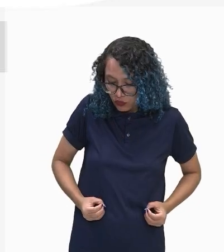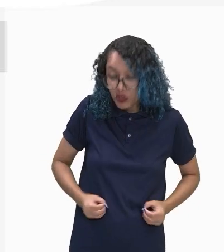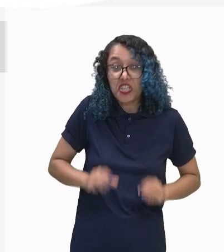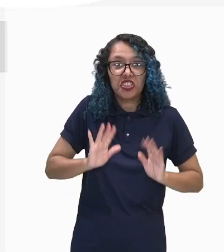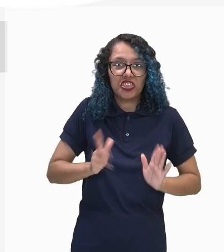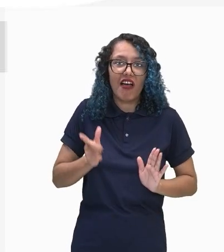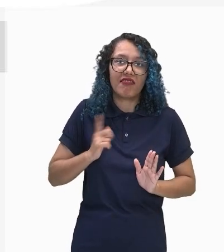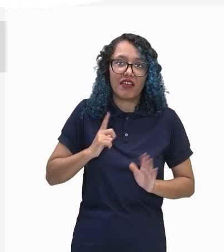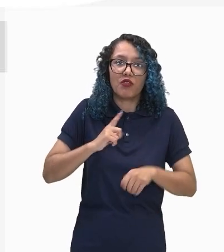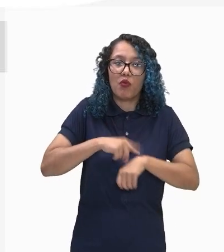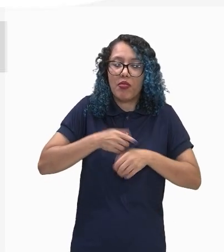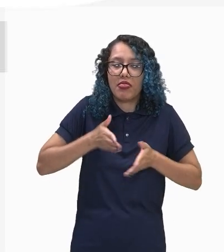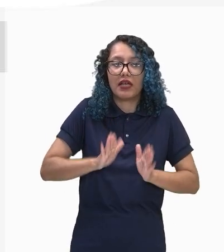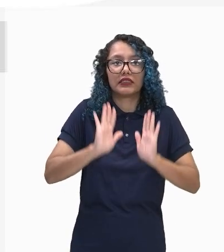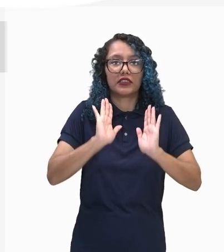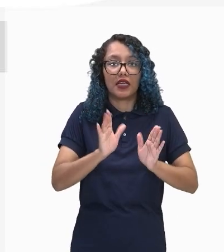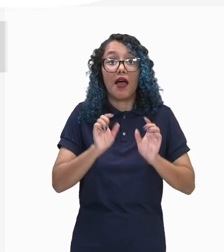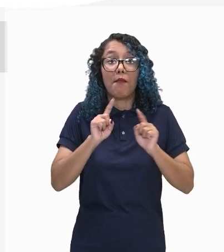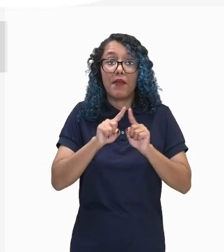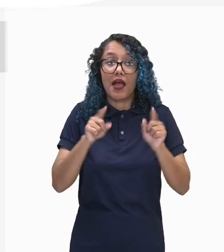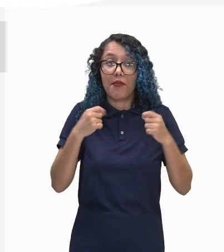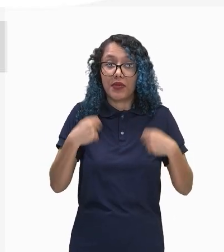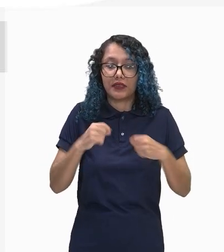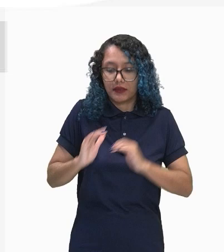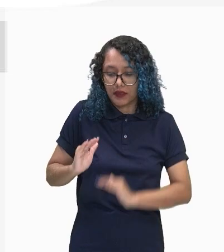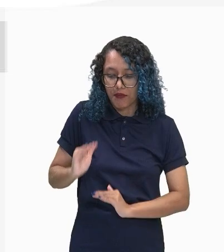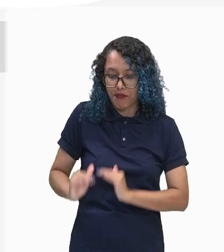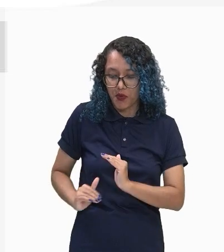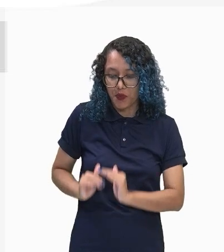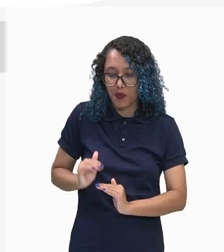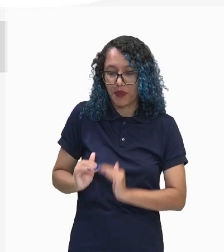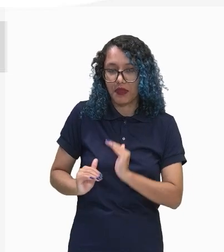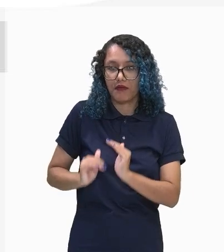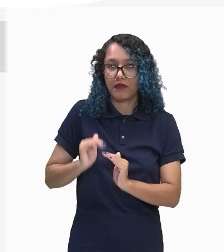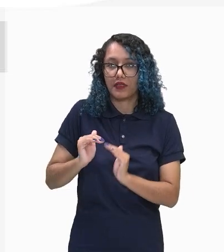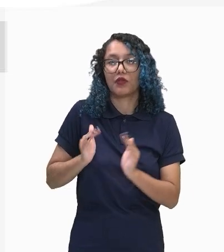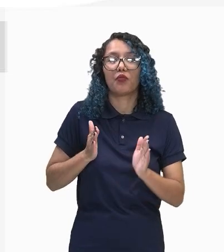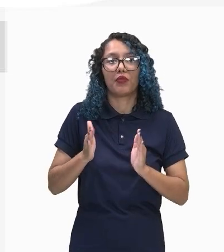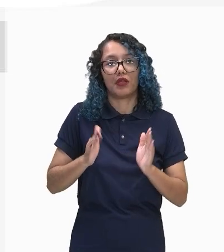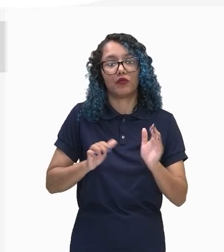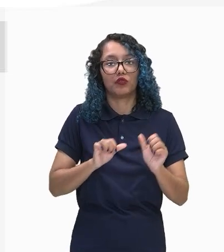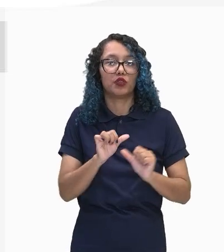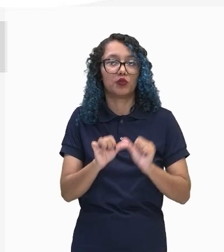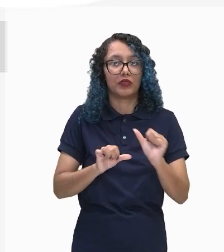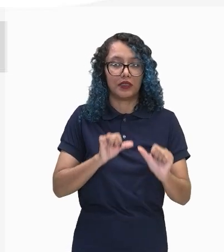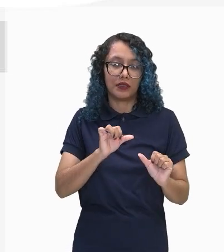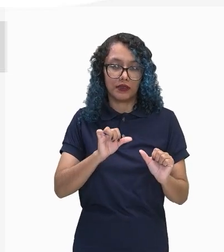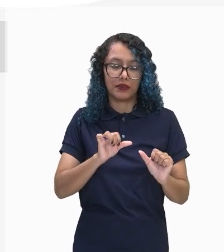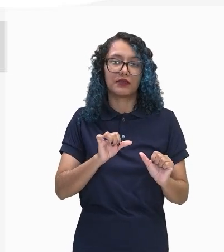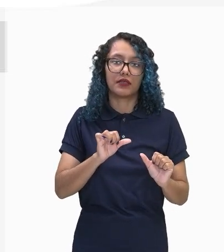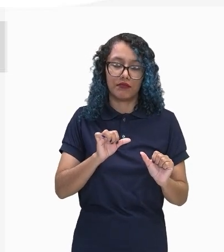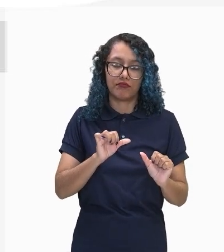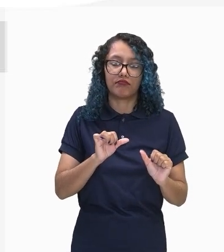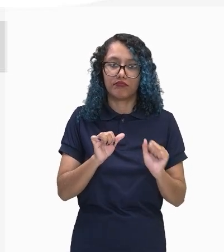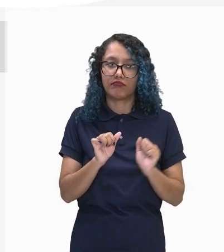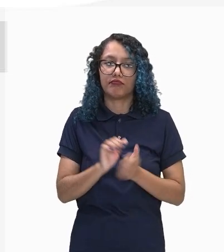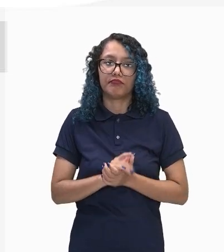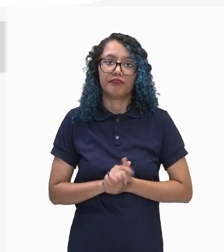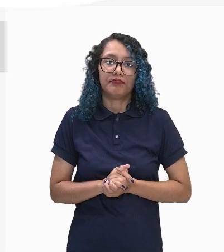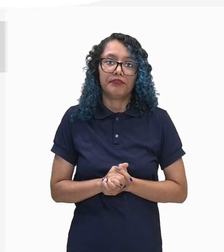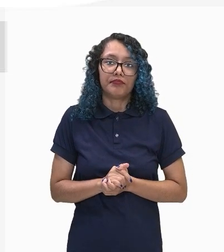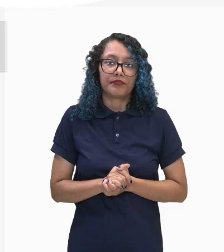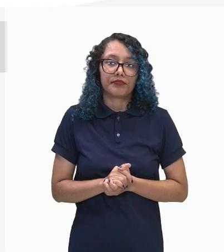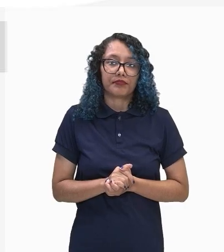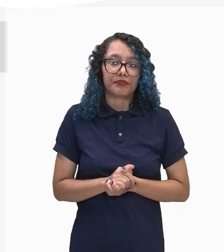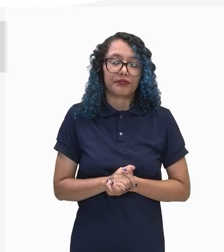só precisam ser amadurecidos no período de reprodução, no período ali da puberdade,